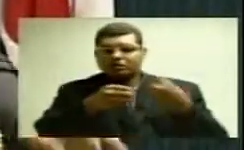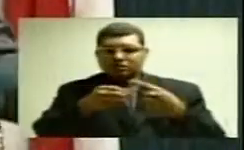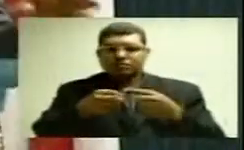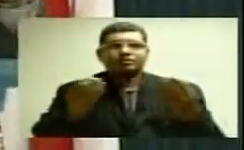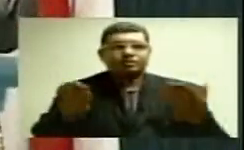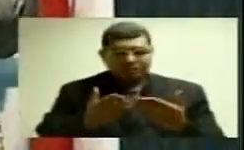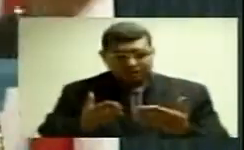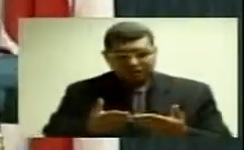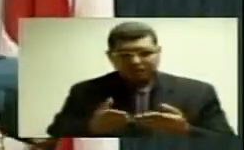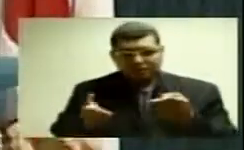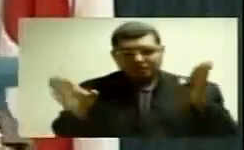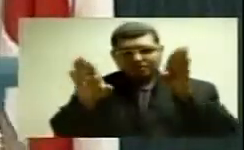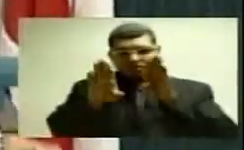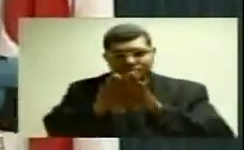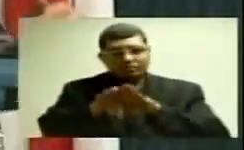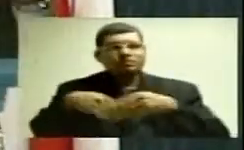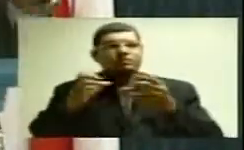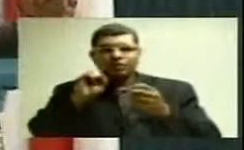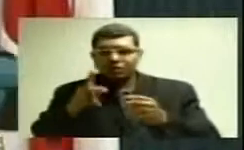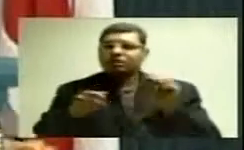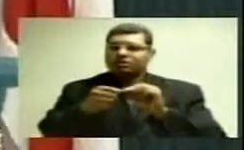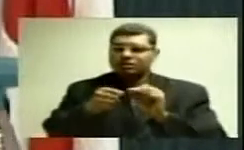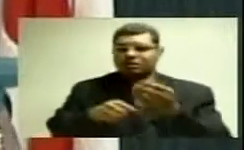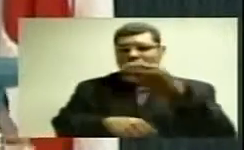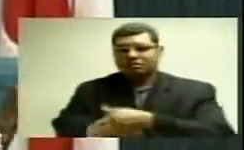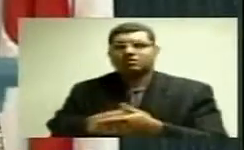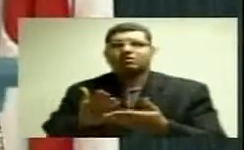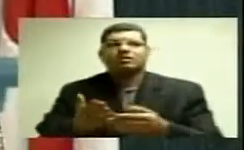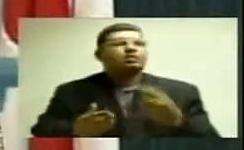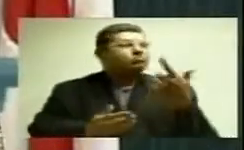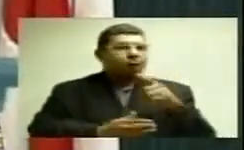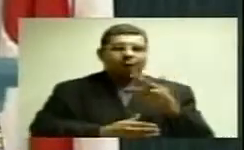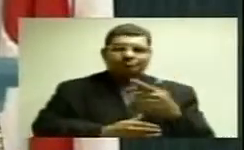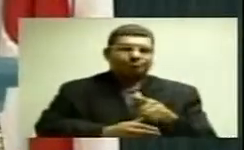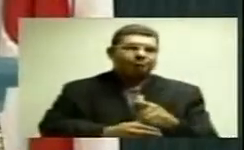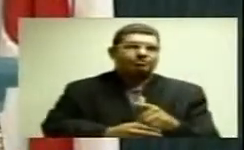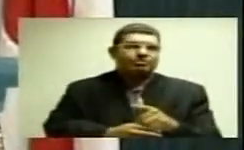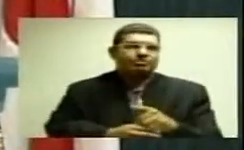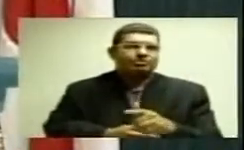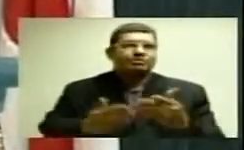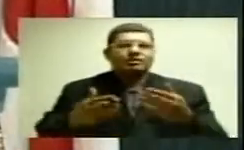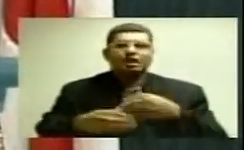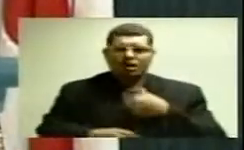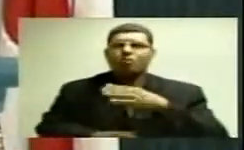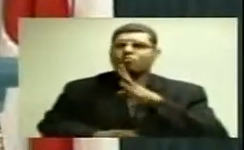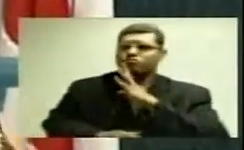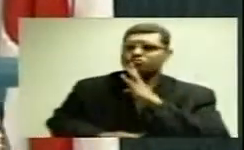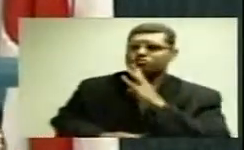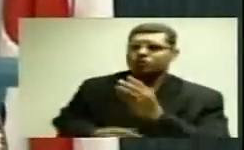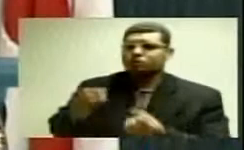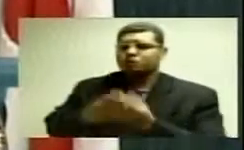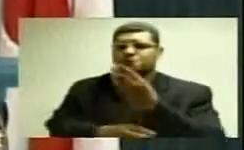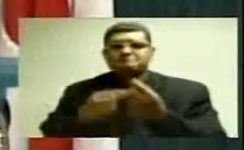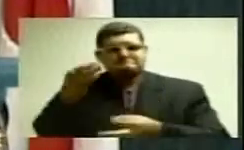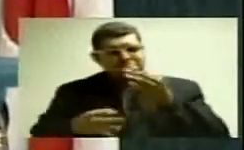As comarcas iam fechar. Tá, foi feito o repasse. Nós não tivemos, deputado Marcelo Ramos, até onde eu conheça, ingresso de